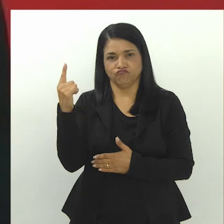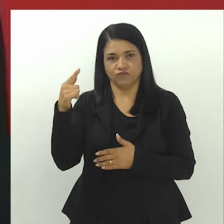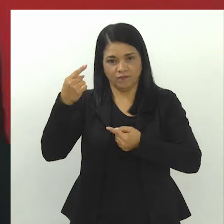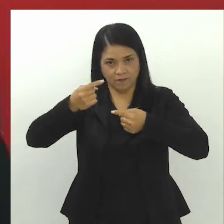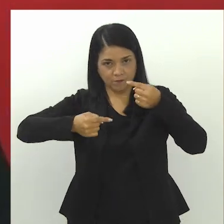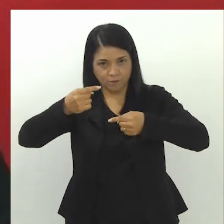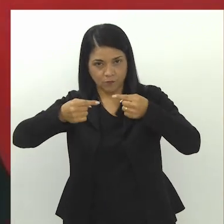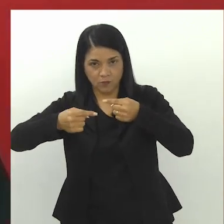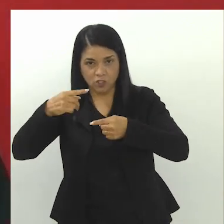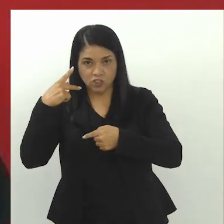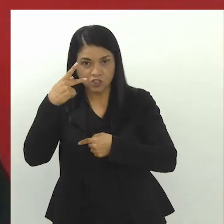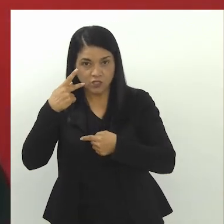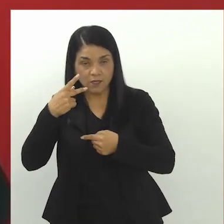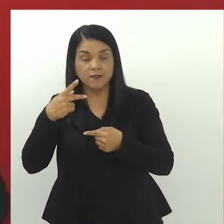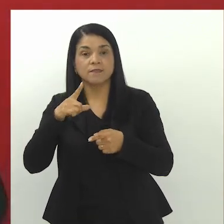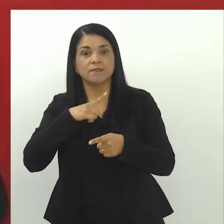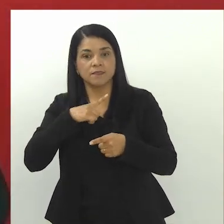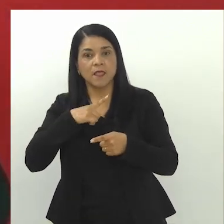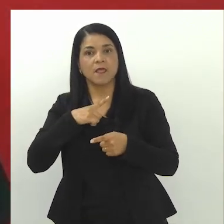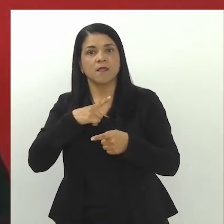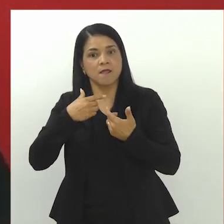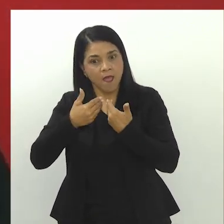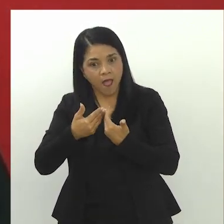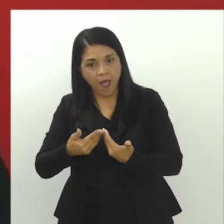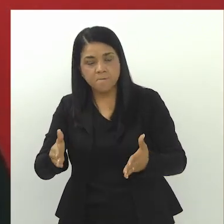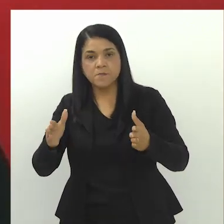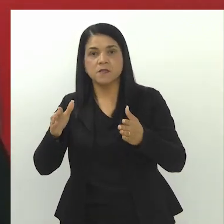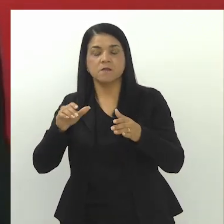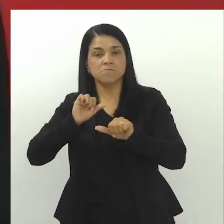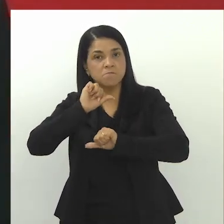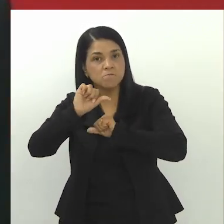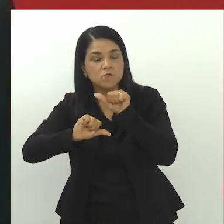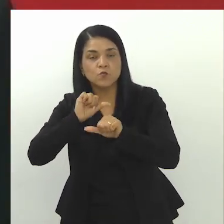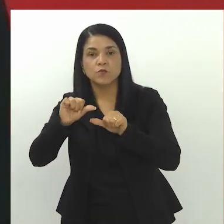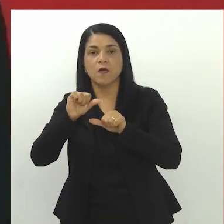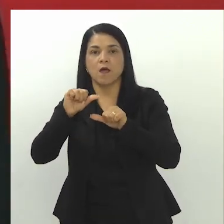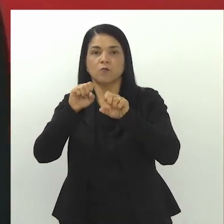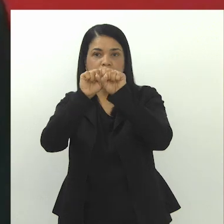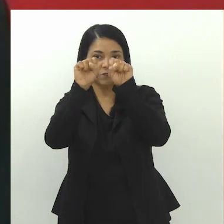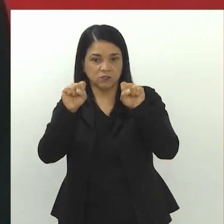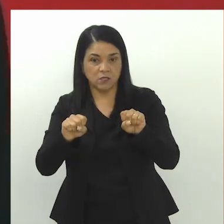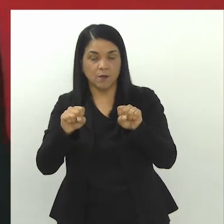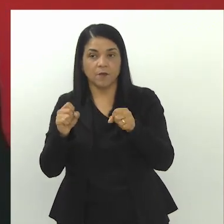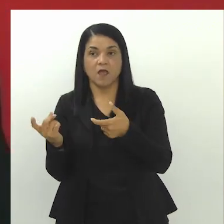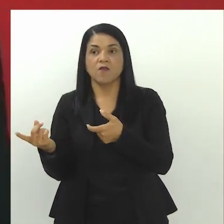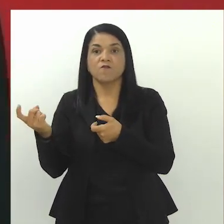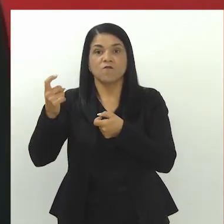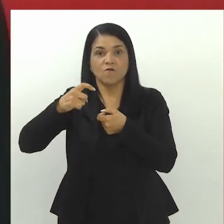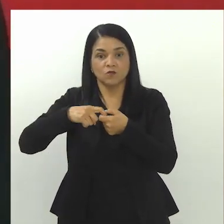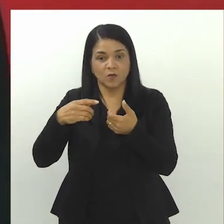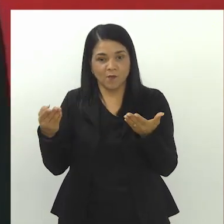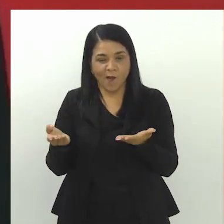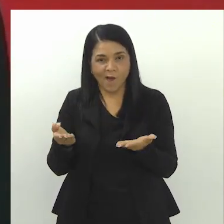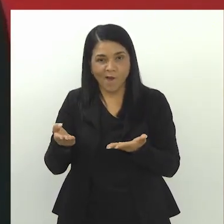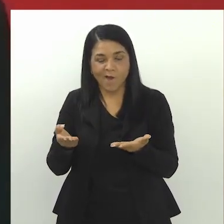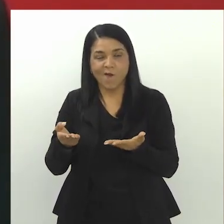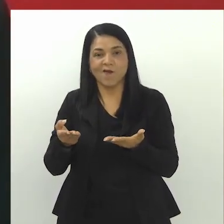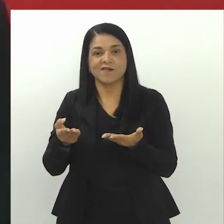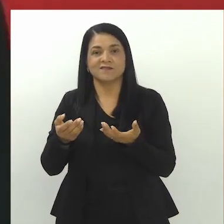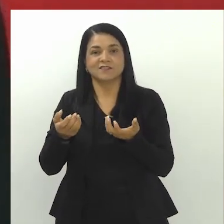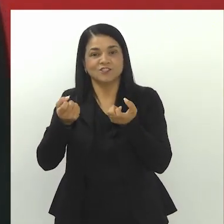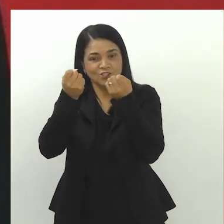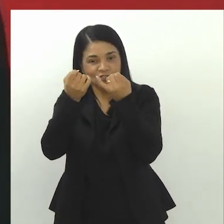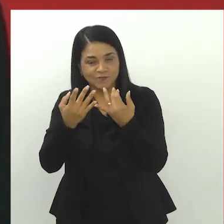crise neoliberal não há espaço para não reformarmos o sistema. E agora nós voltamos a falar de reforma